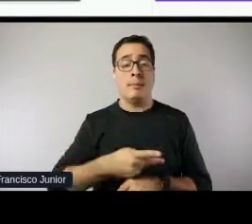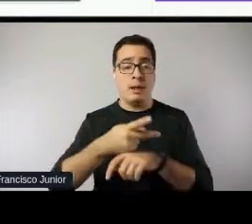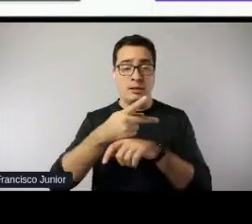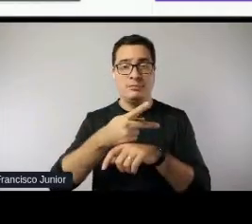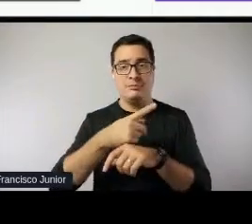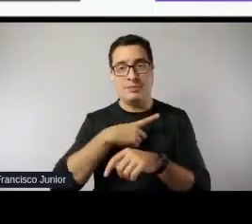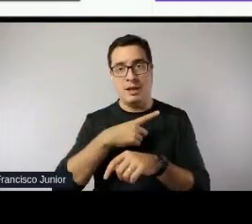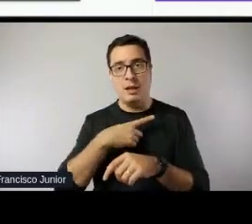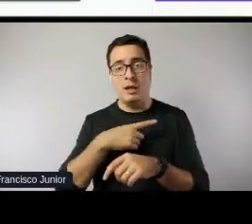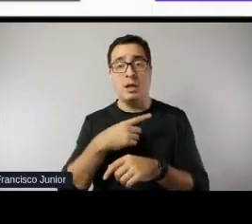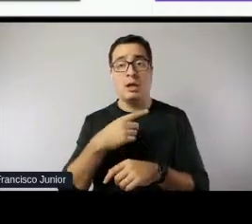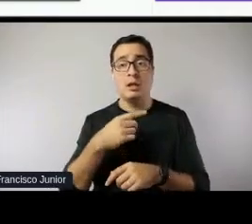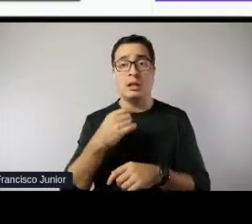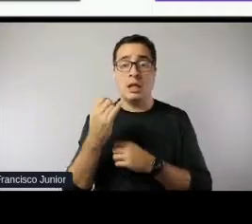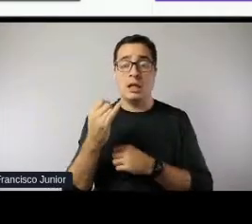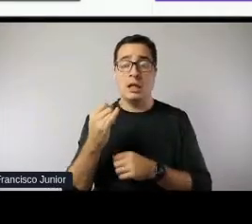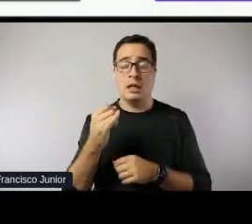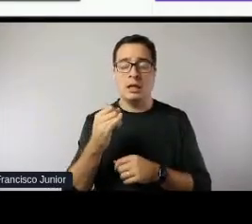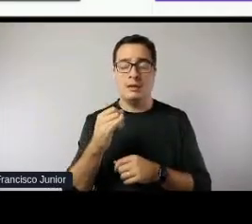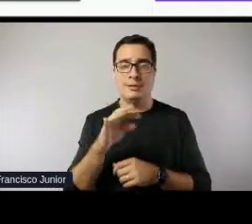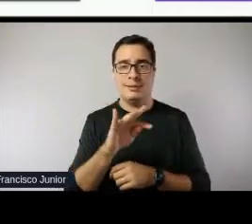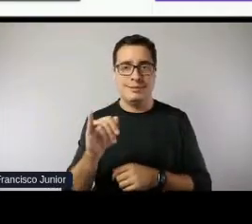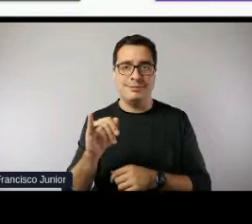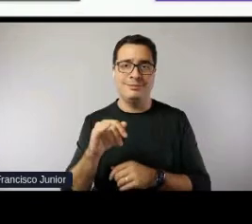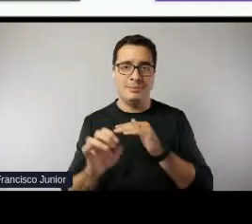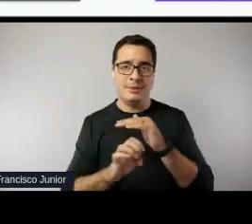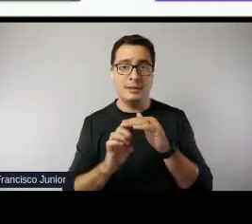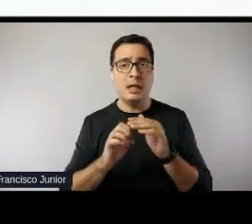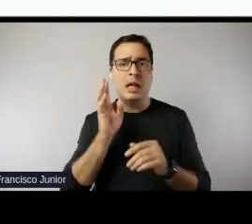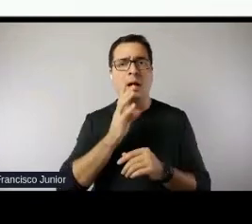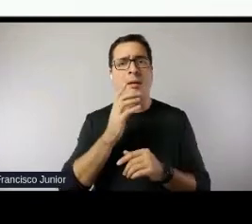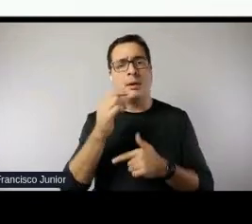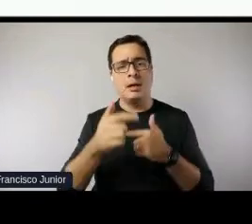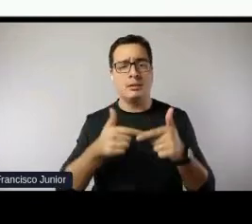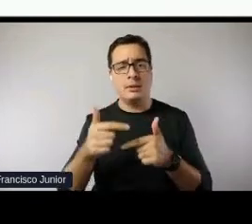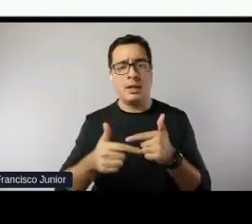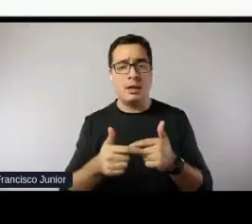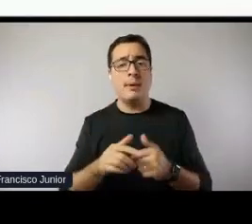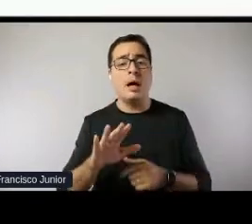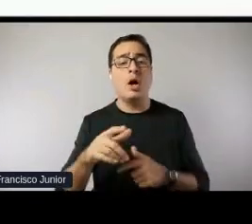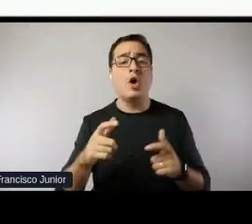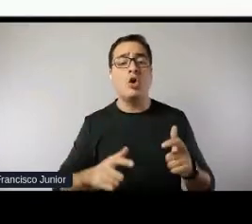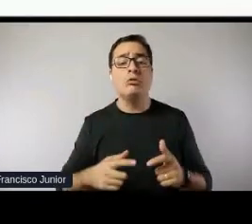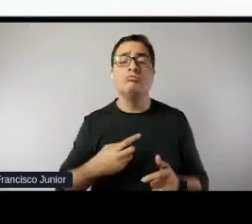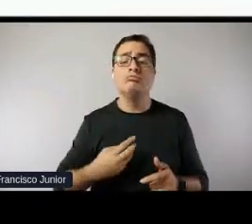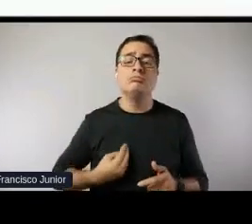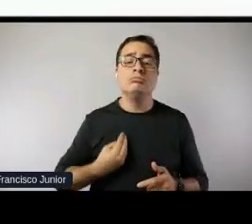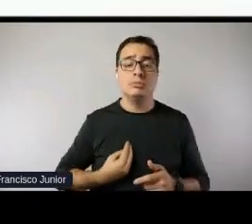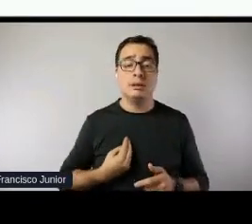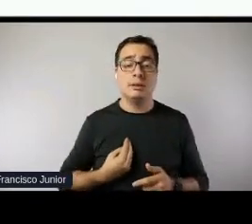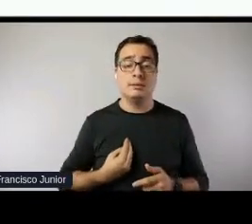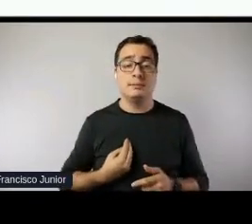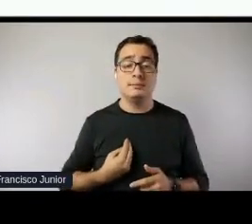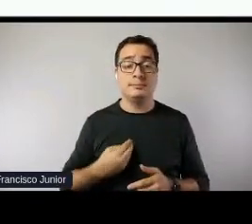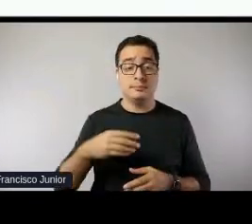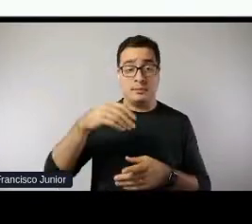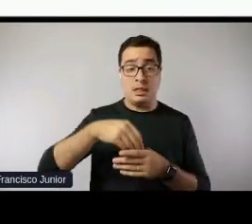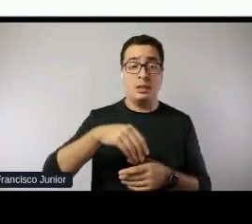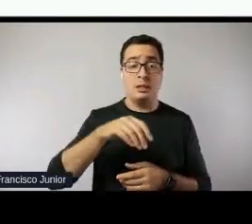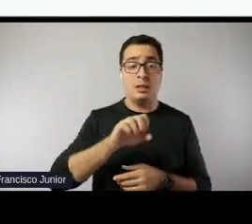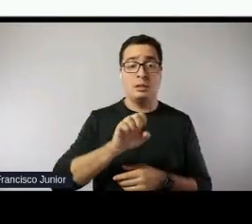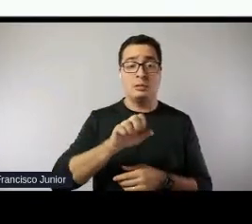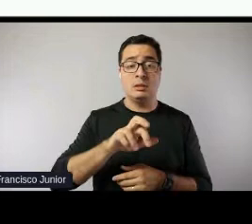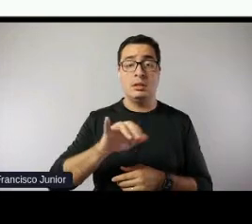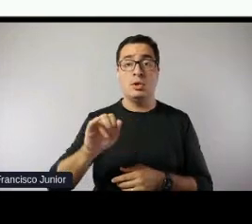da informação. Então é uma empresa bem legal para trabalhar, mas o ponto aqui é onde a gente está, né? Então, dentro da Senior, a gente tem o